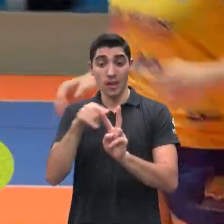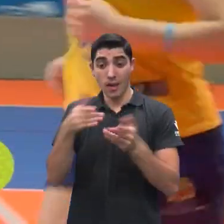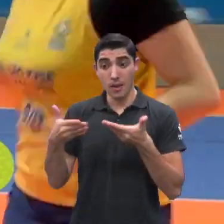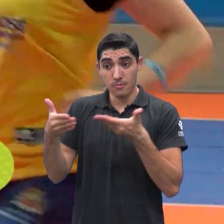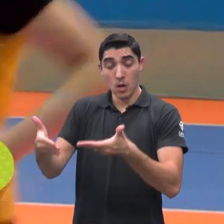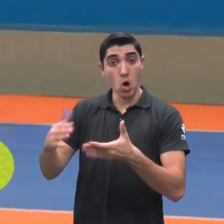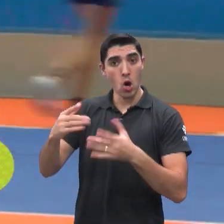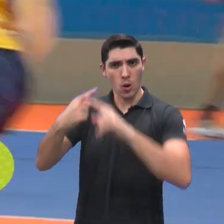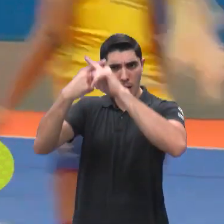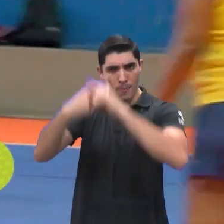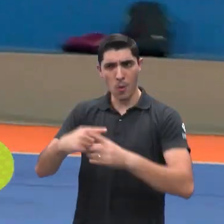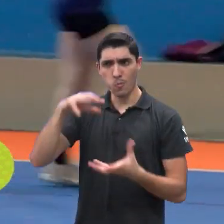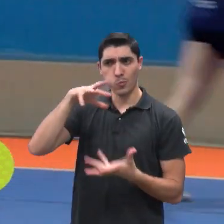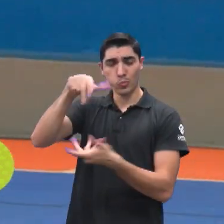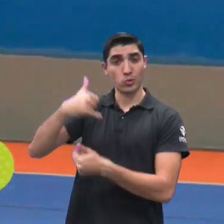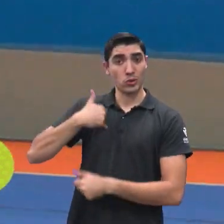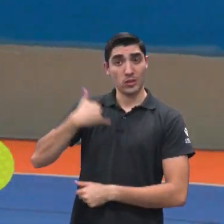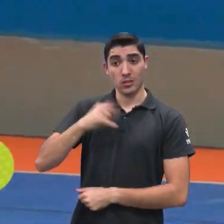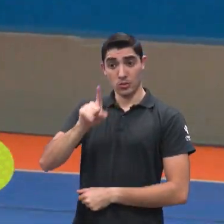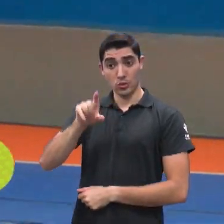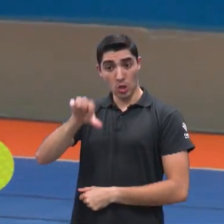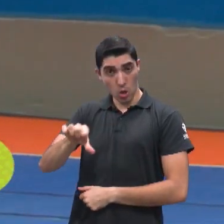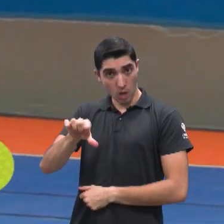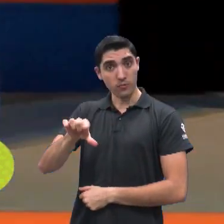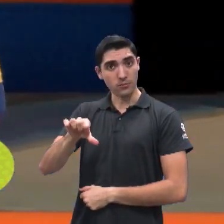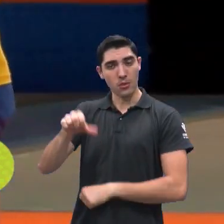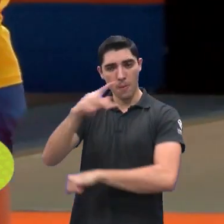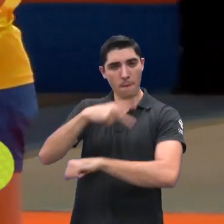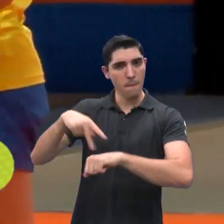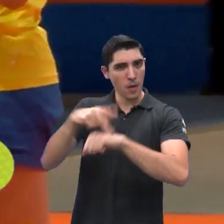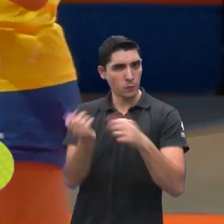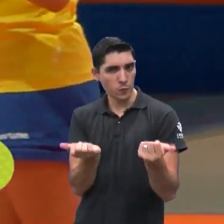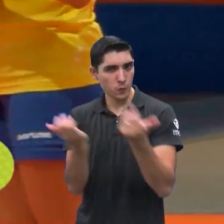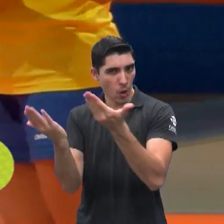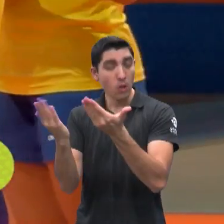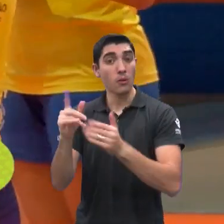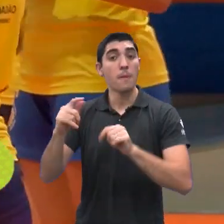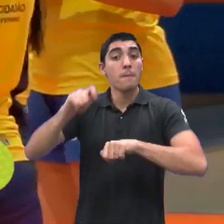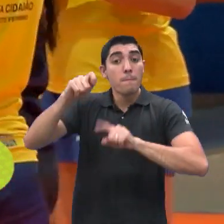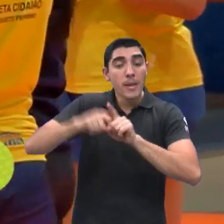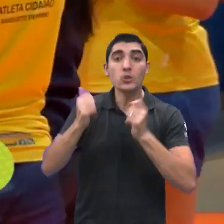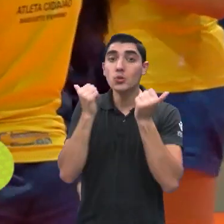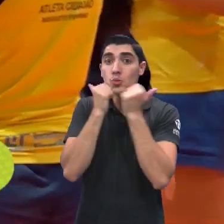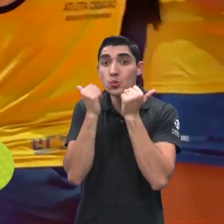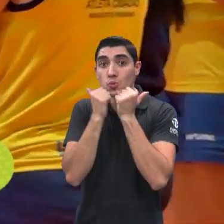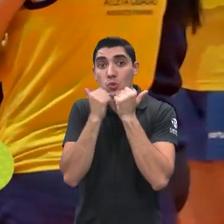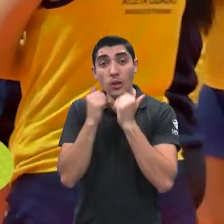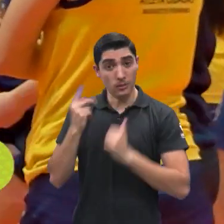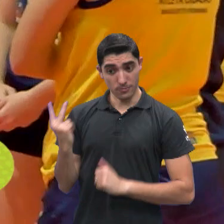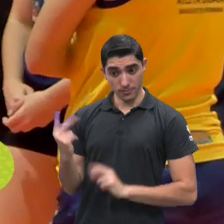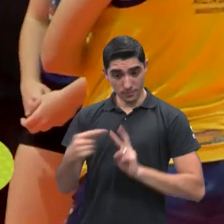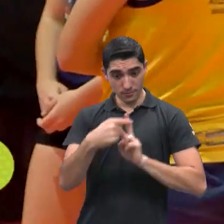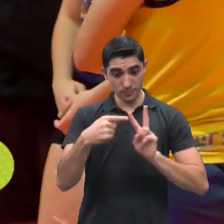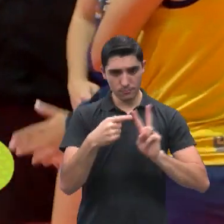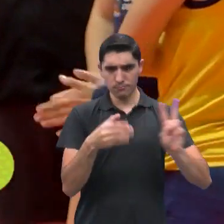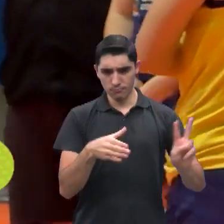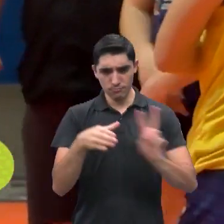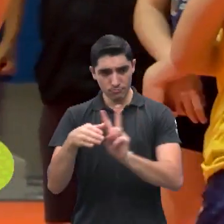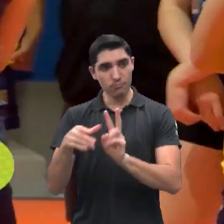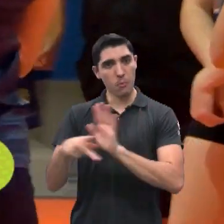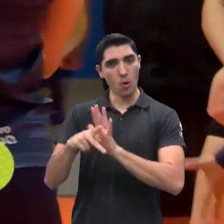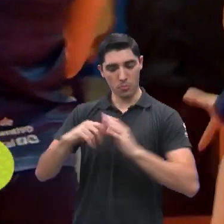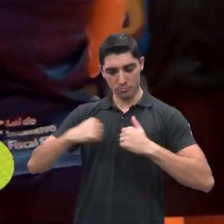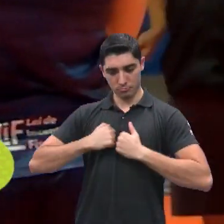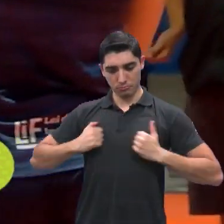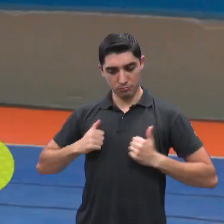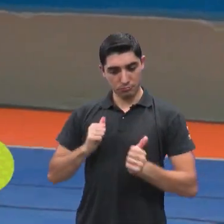Mundo Sub-19 na República Tcheca em julho. Elas fazem parte da equipe de basquete do Atleta Cidadão de São José